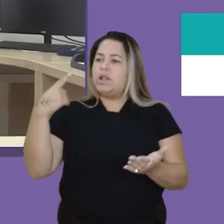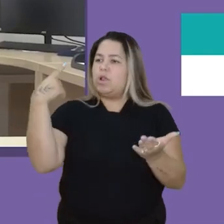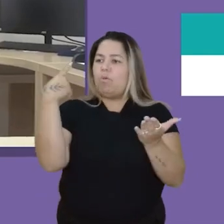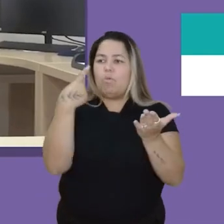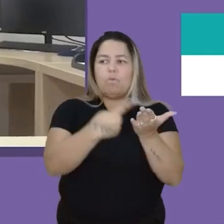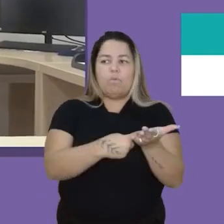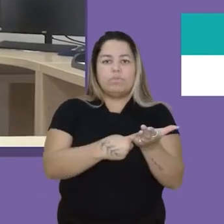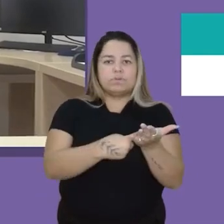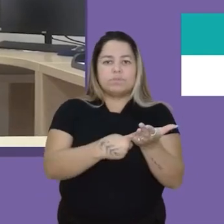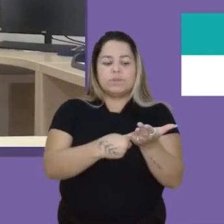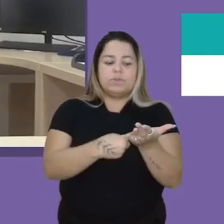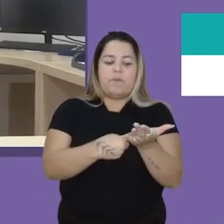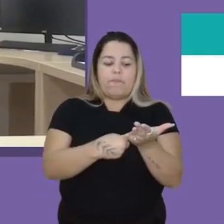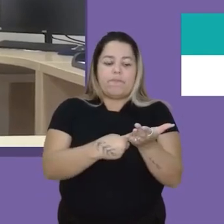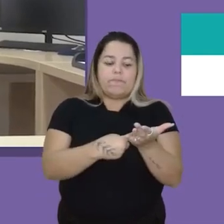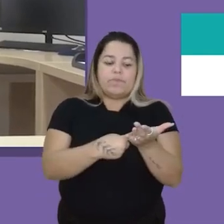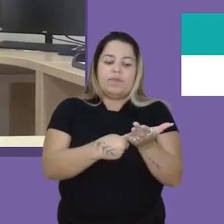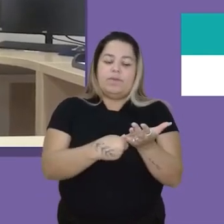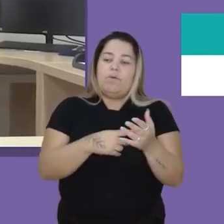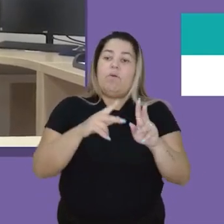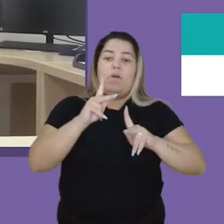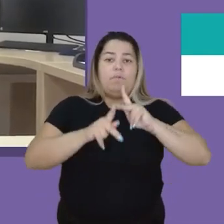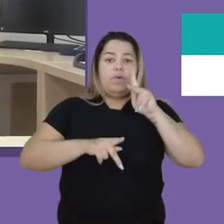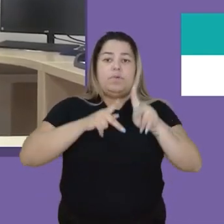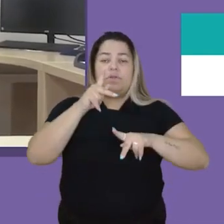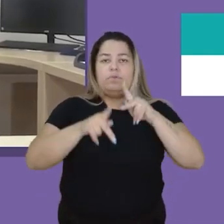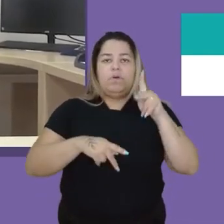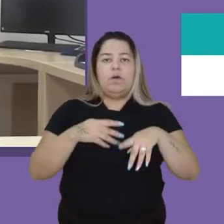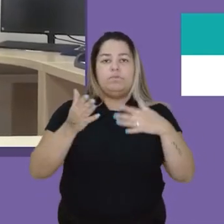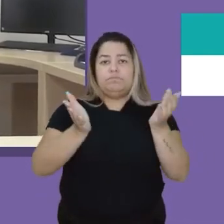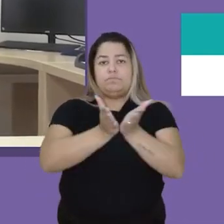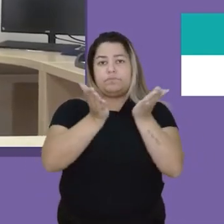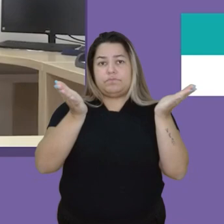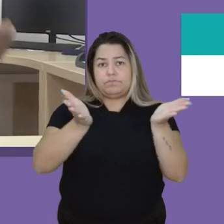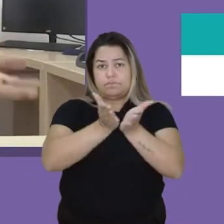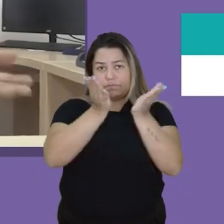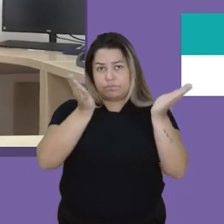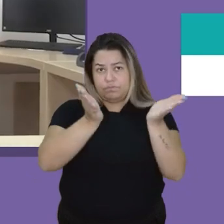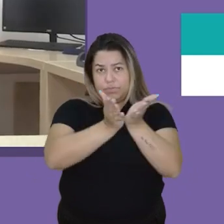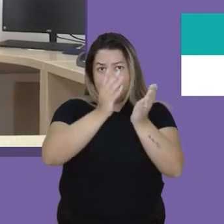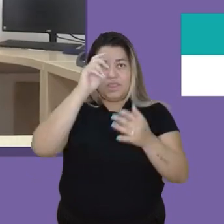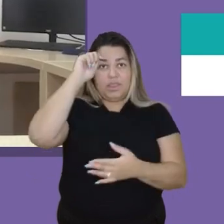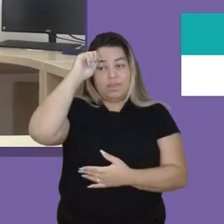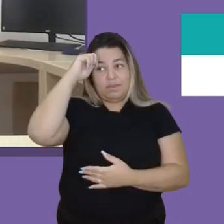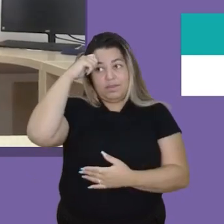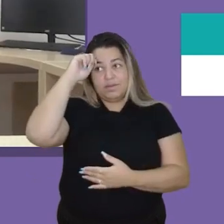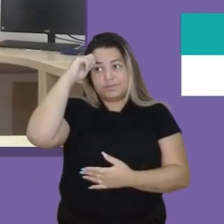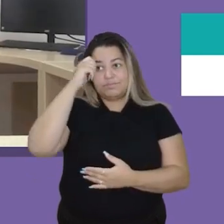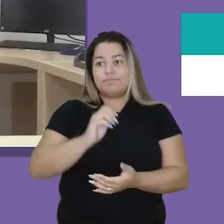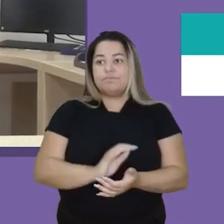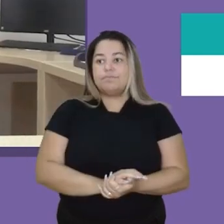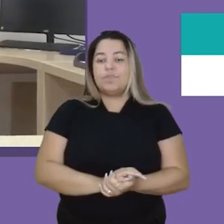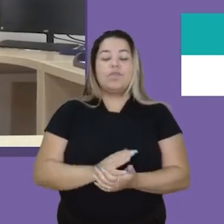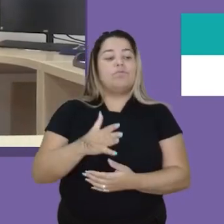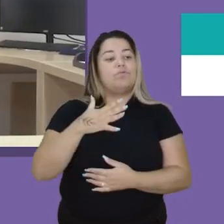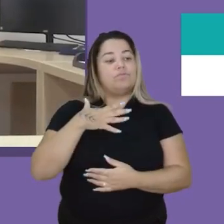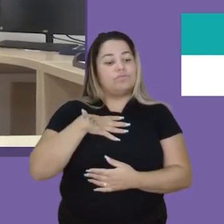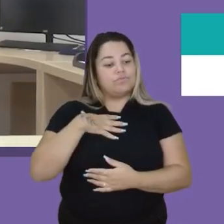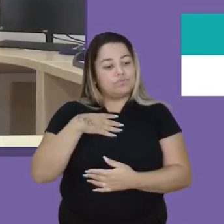compromisso com a população pobre e negra. E nós estamos vendo nossos filhos